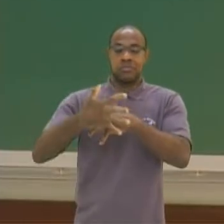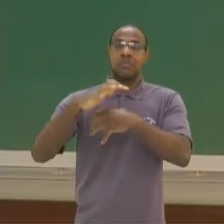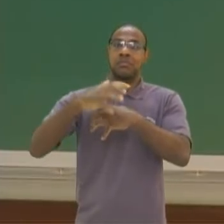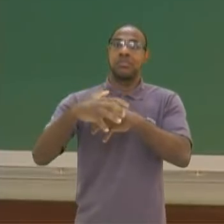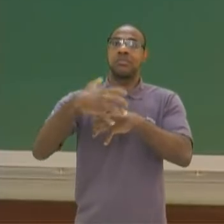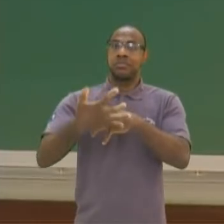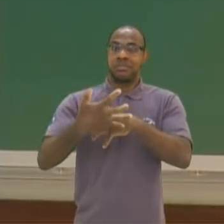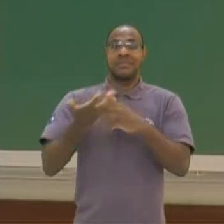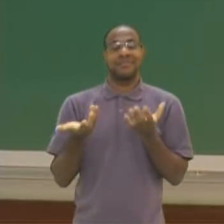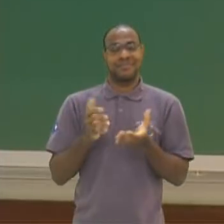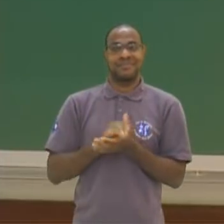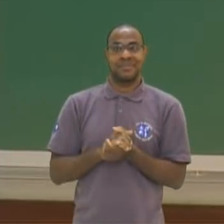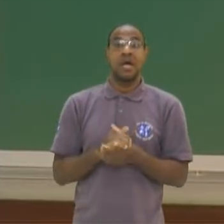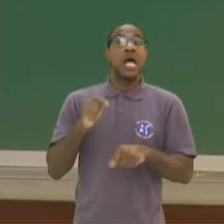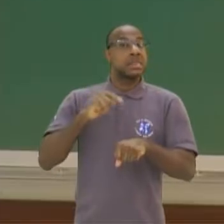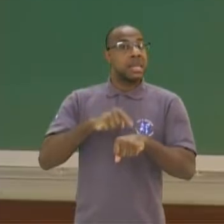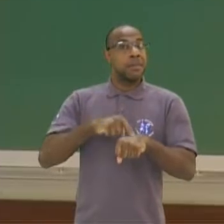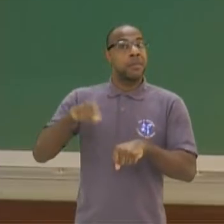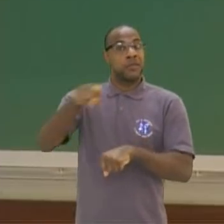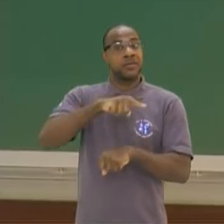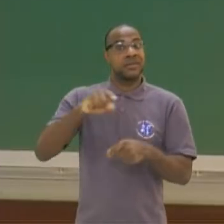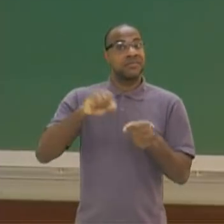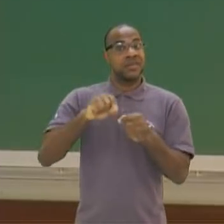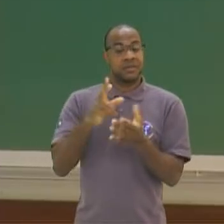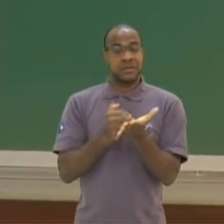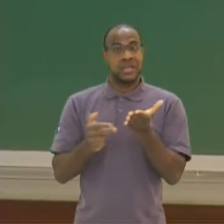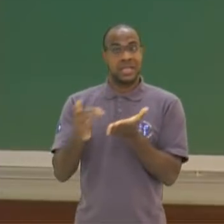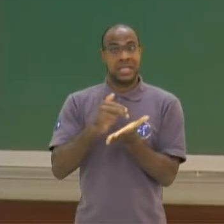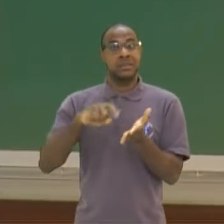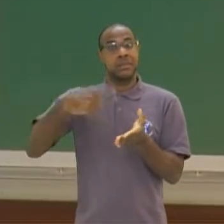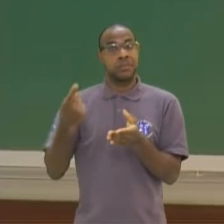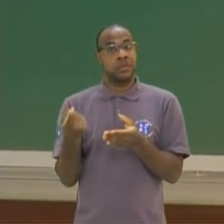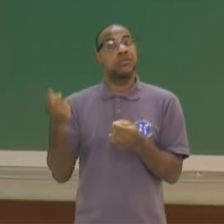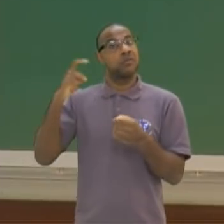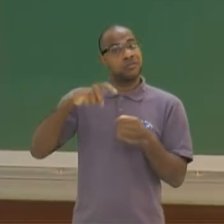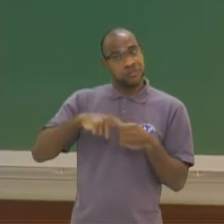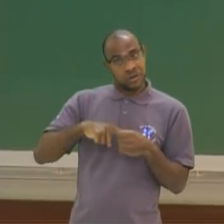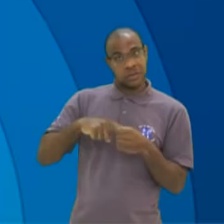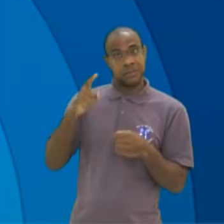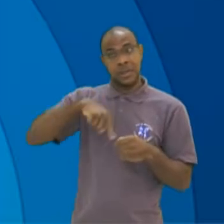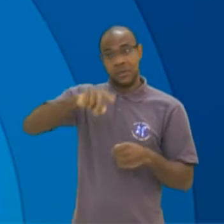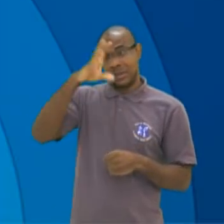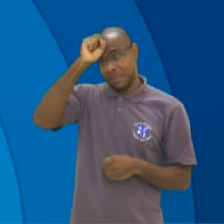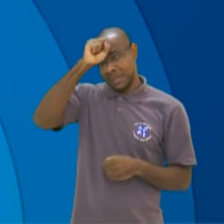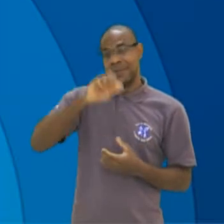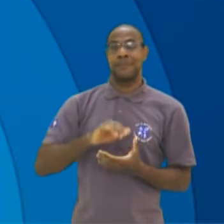atmosfera. Então, eu vou dar um tempinho para vocês desenharem e eu já volto para a gente aprender mais um pouquinho.